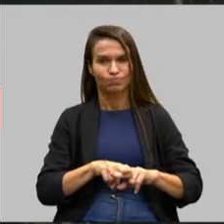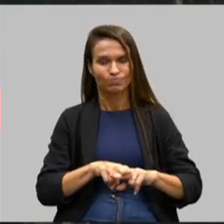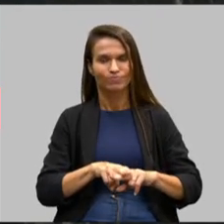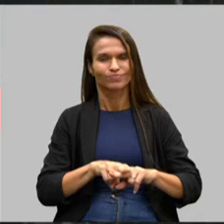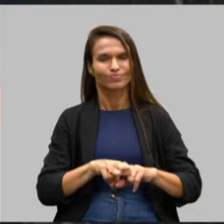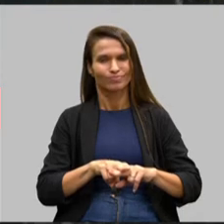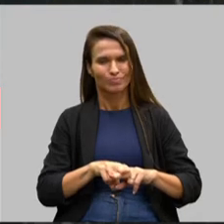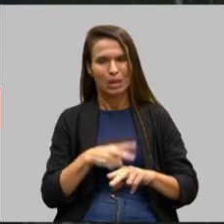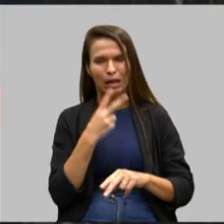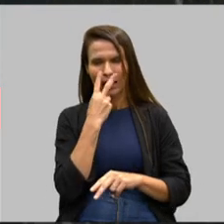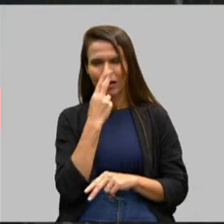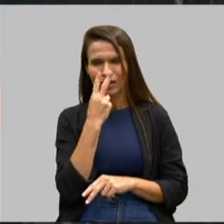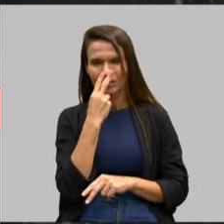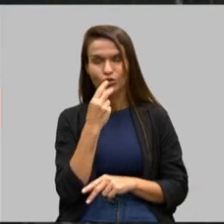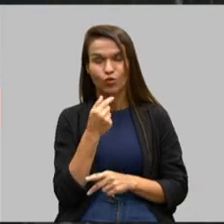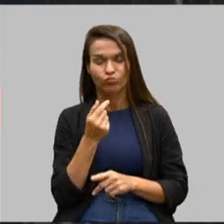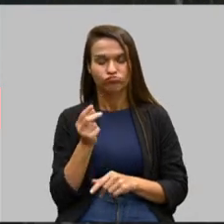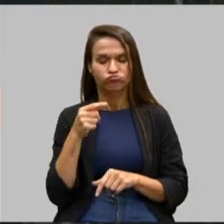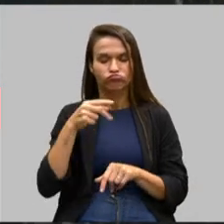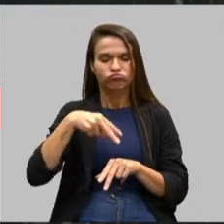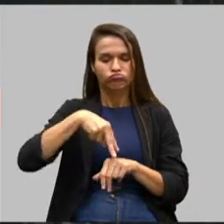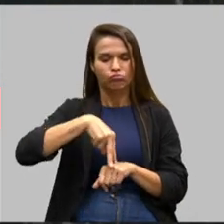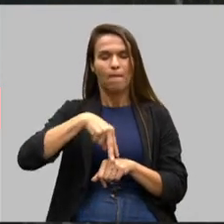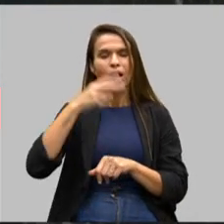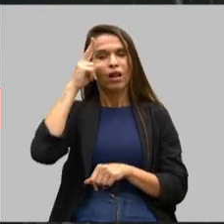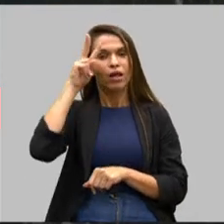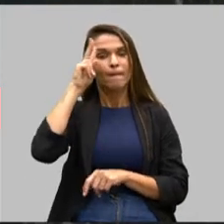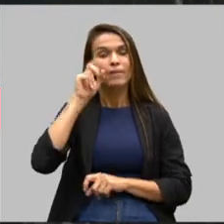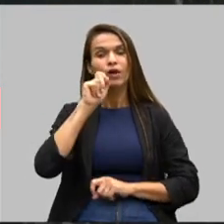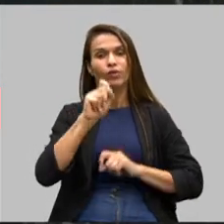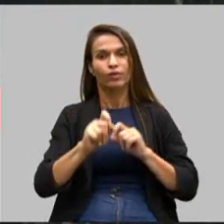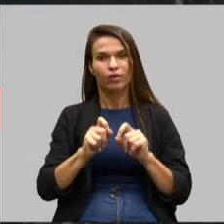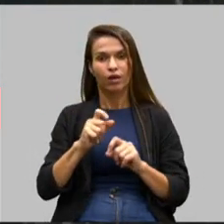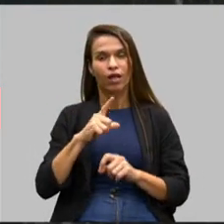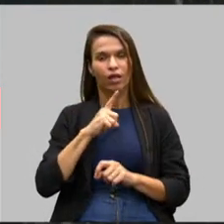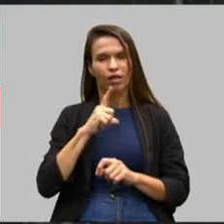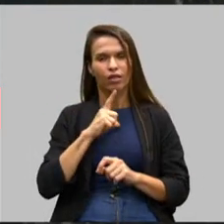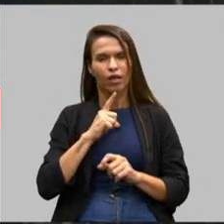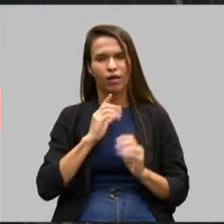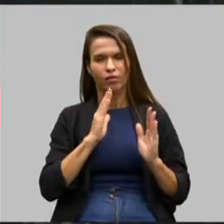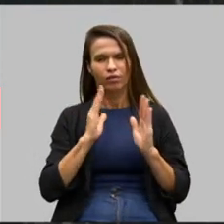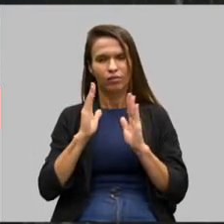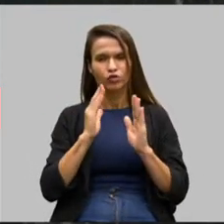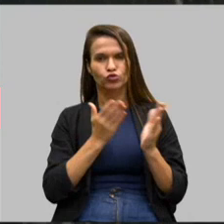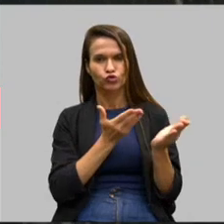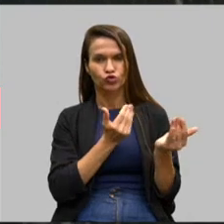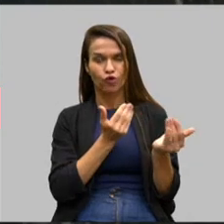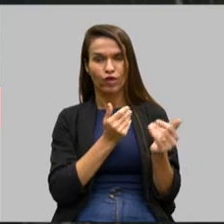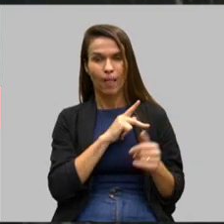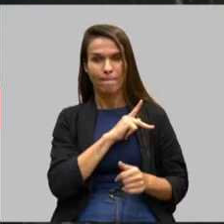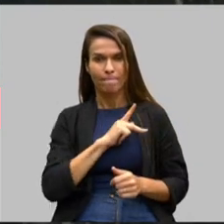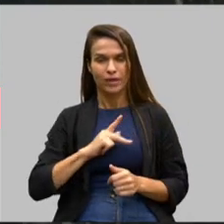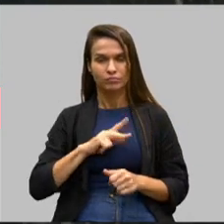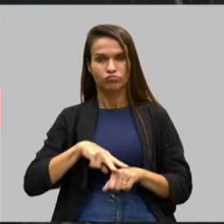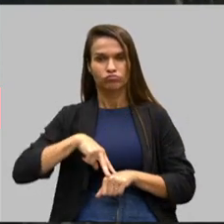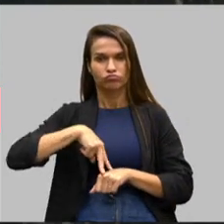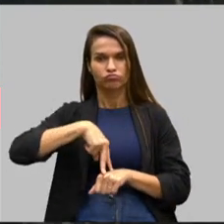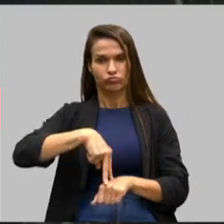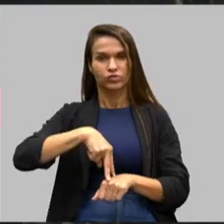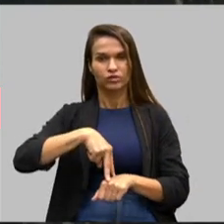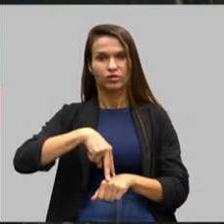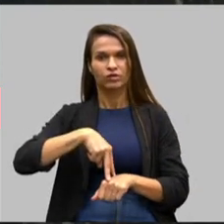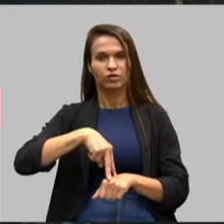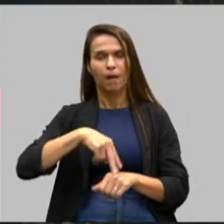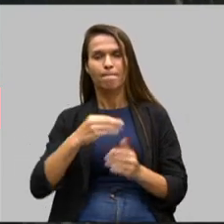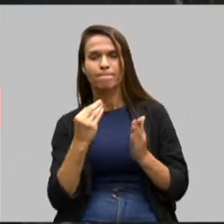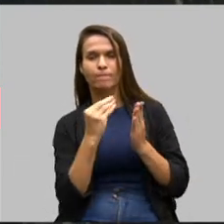E eu estou aqui agora para lembrar o seguinte: nós temos nesse mandato um jovem na presidência que está colocando uma